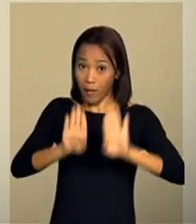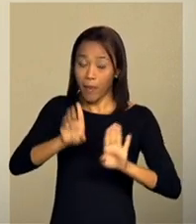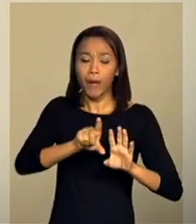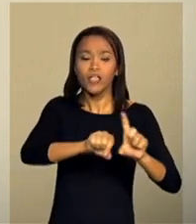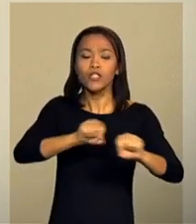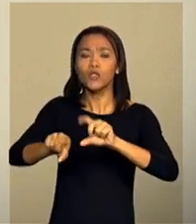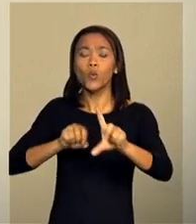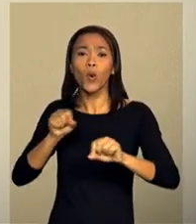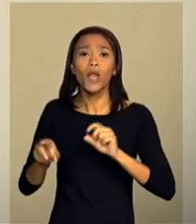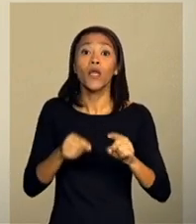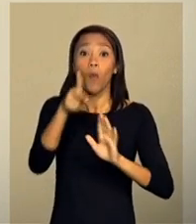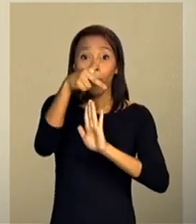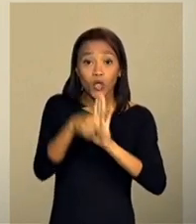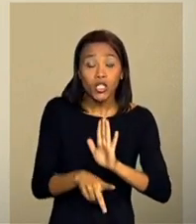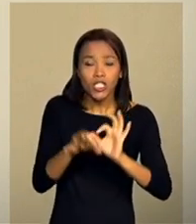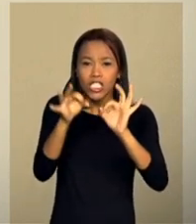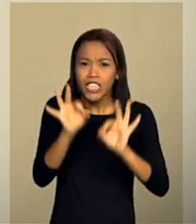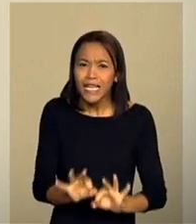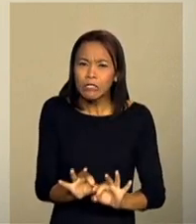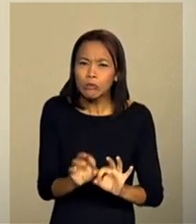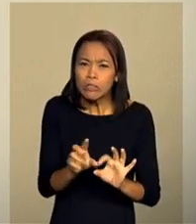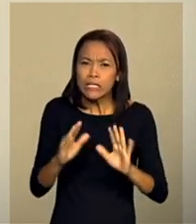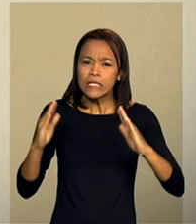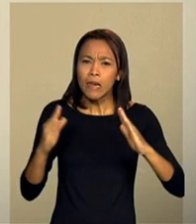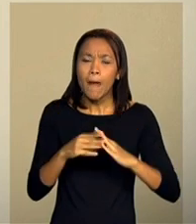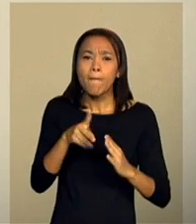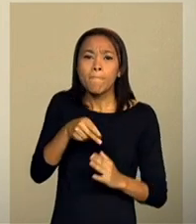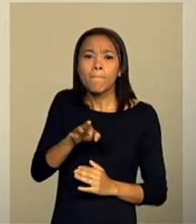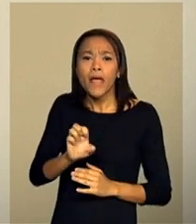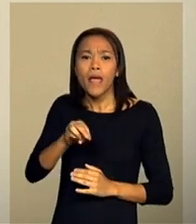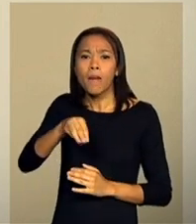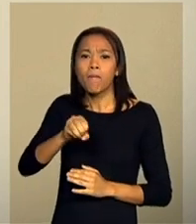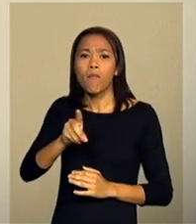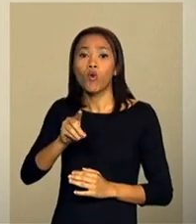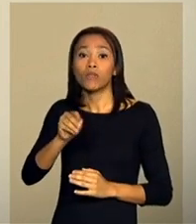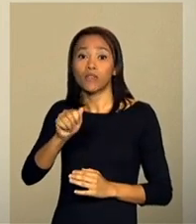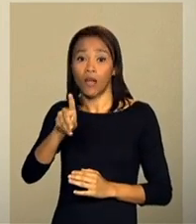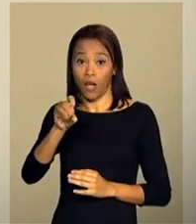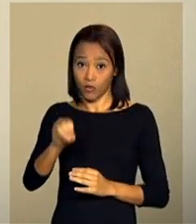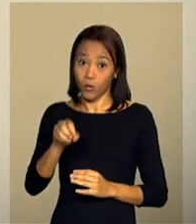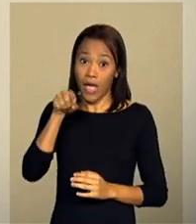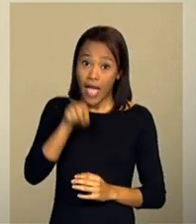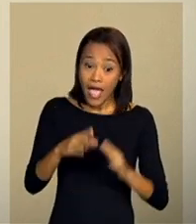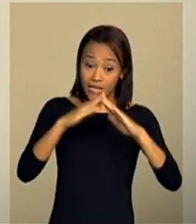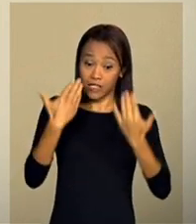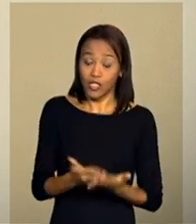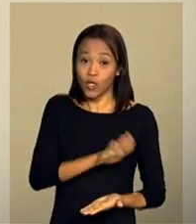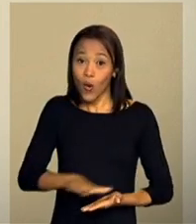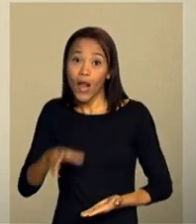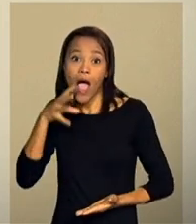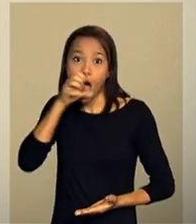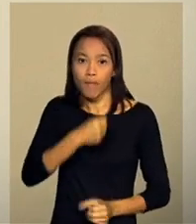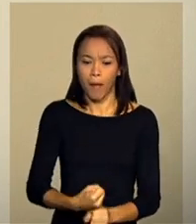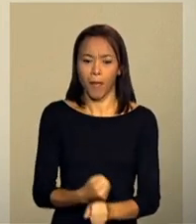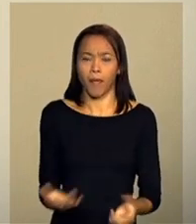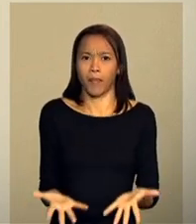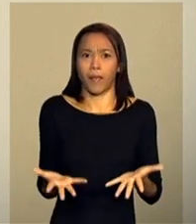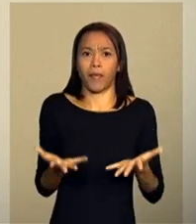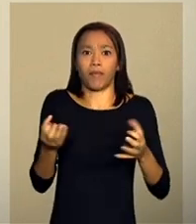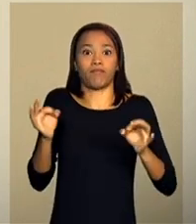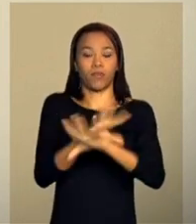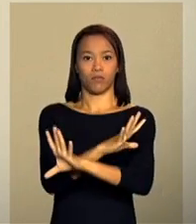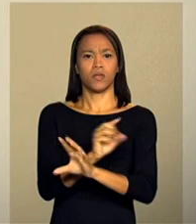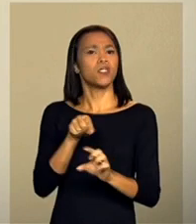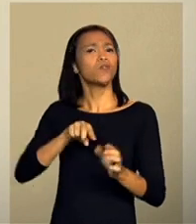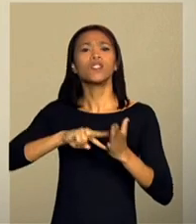projeto padrão de creche pré-moldada enfim a creche passa a ser mais rapidamente construída e